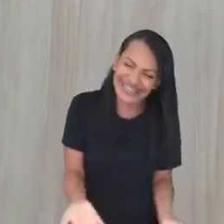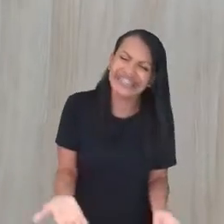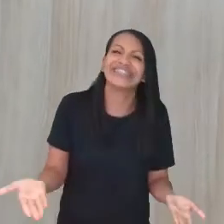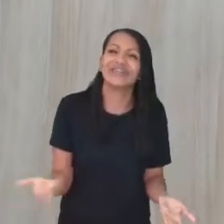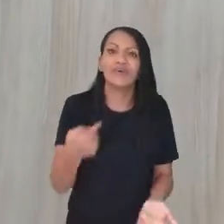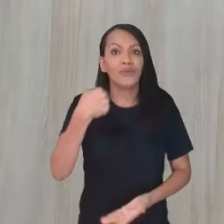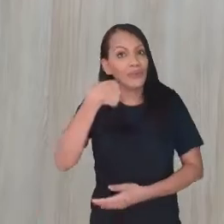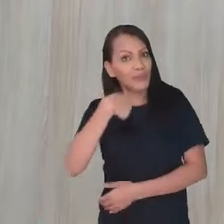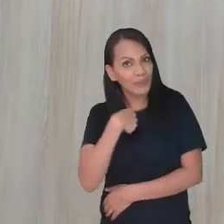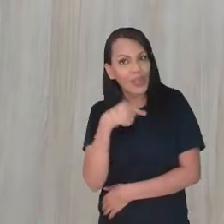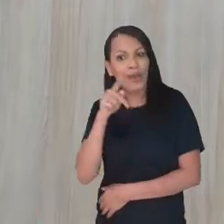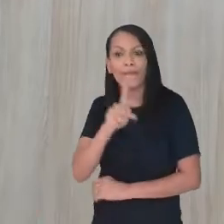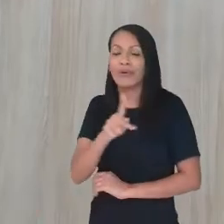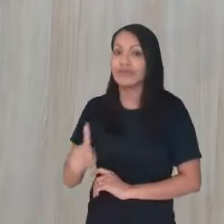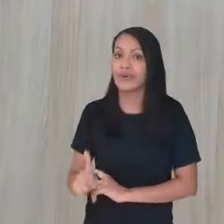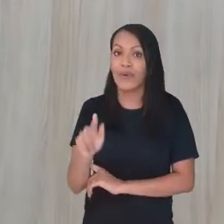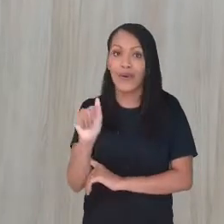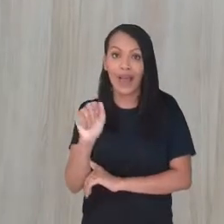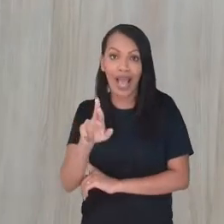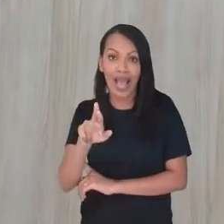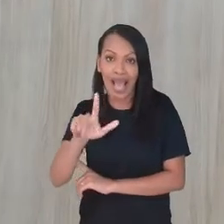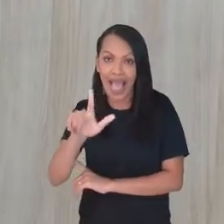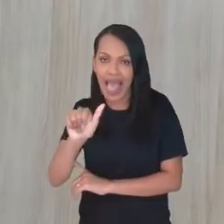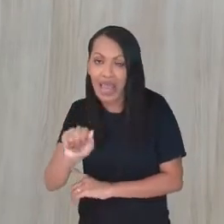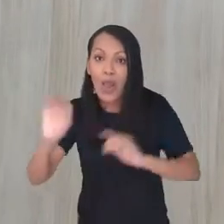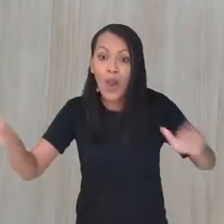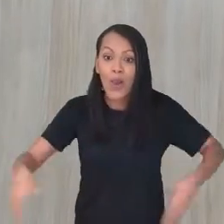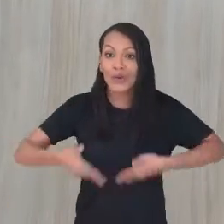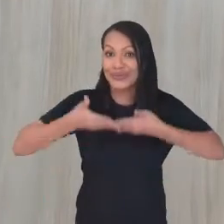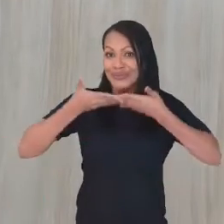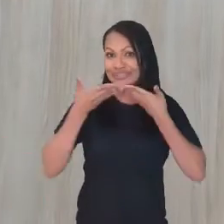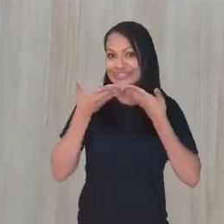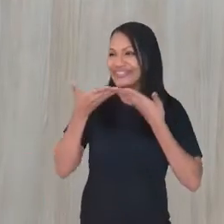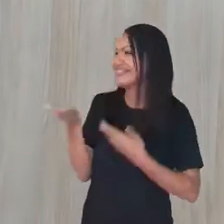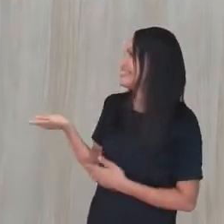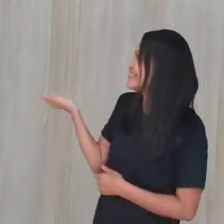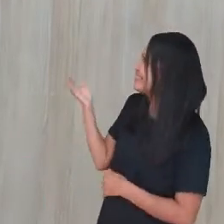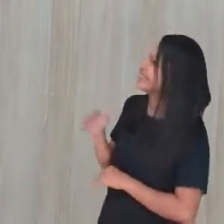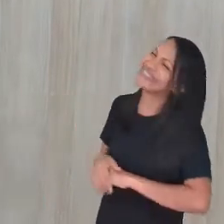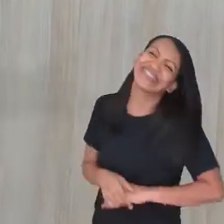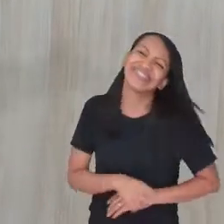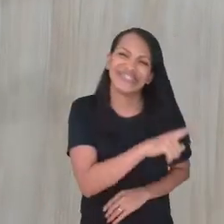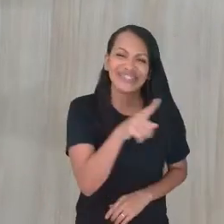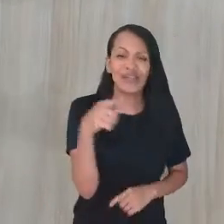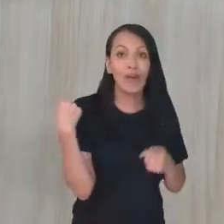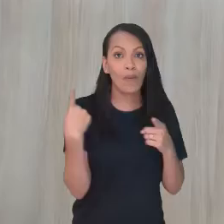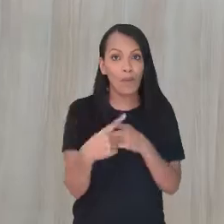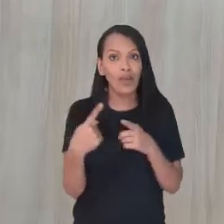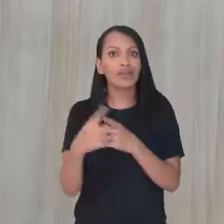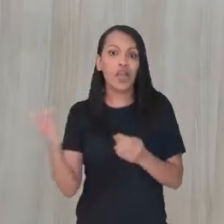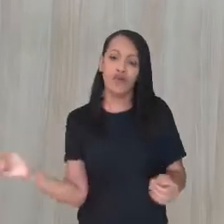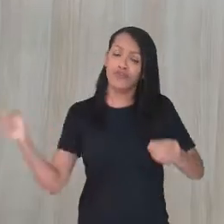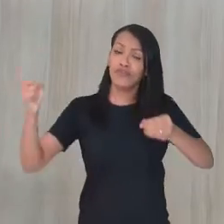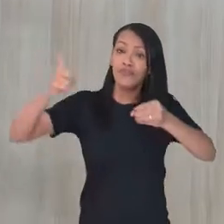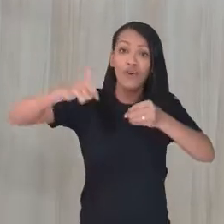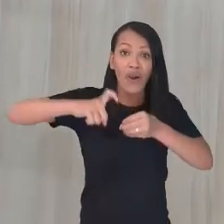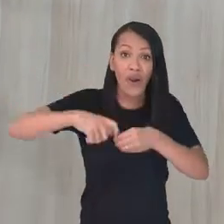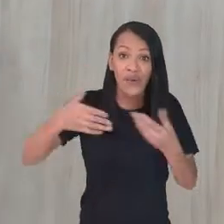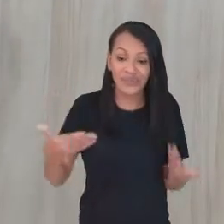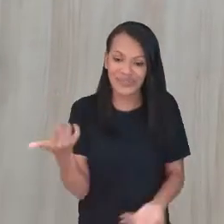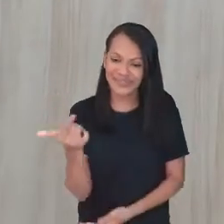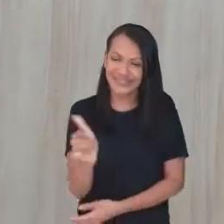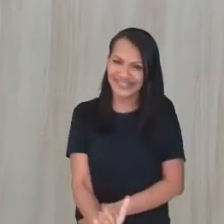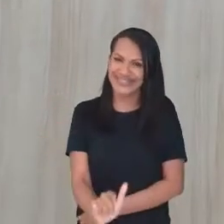aqui, eu, professora Carla, rostinho lindo, essa performance pra vocês, porque a gente tá voltando, não é isso, professor?